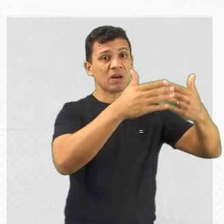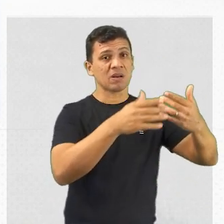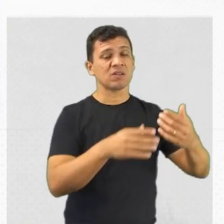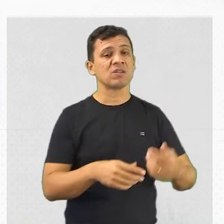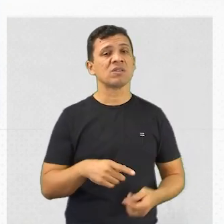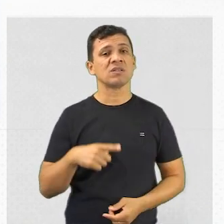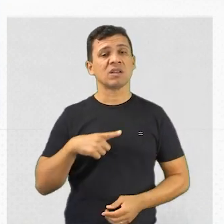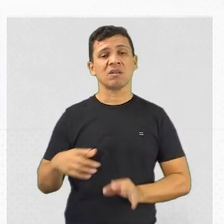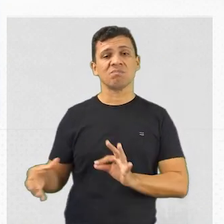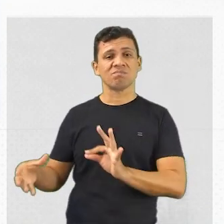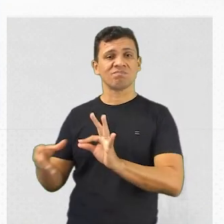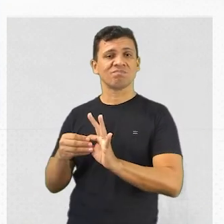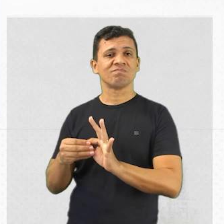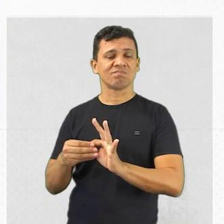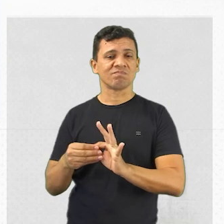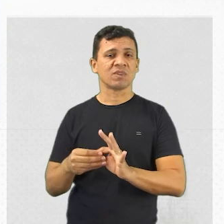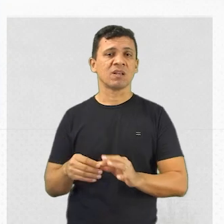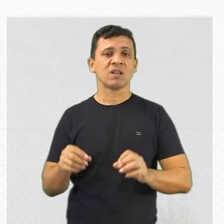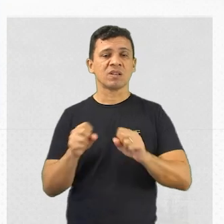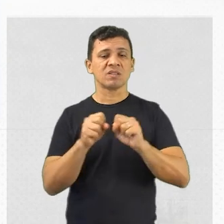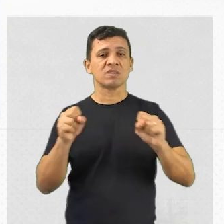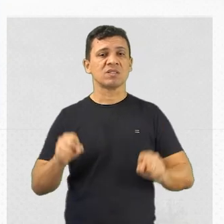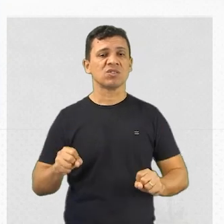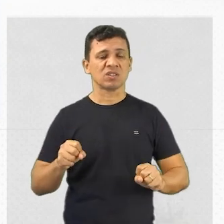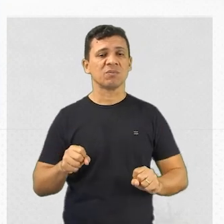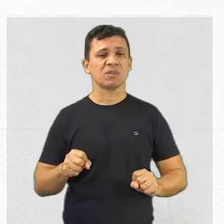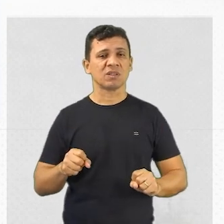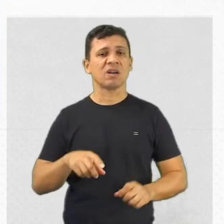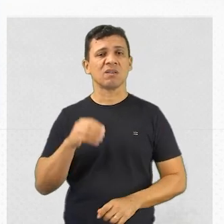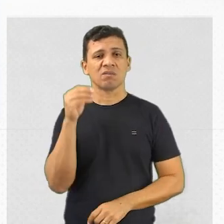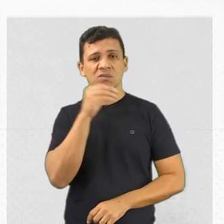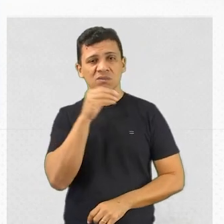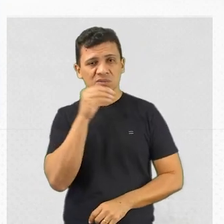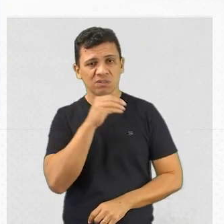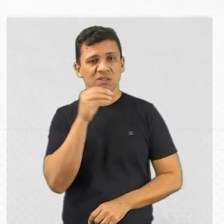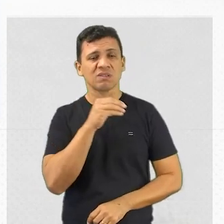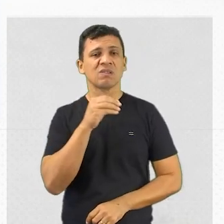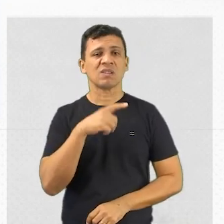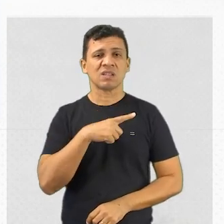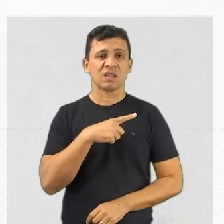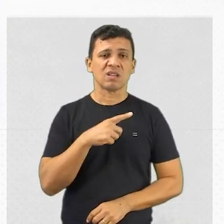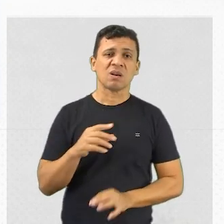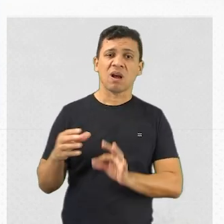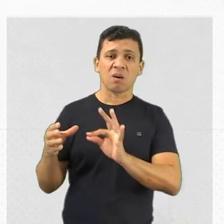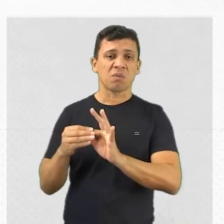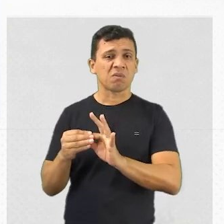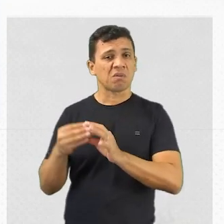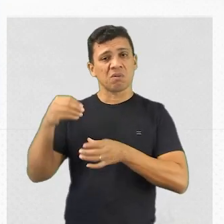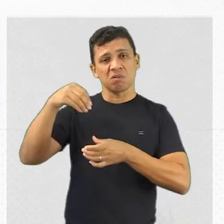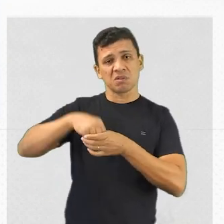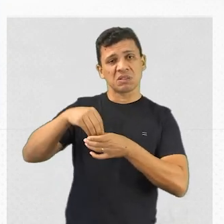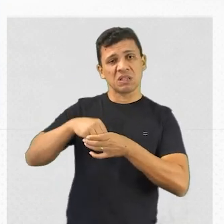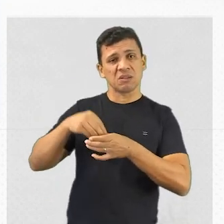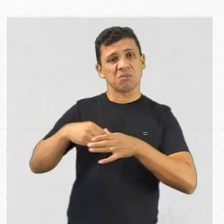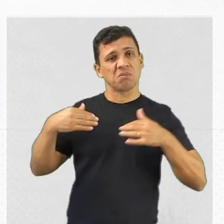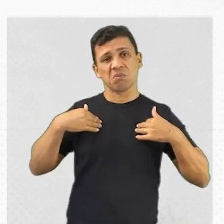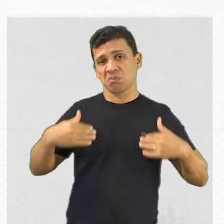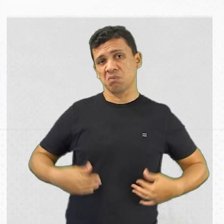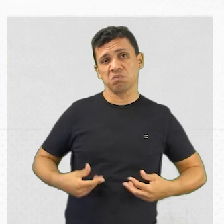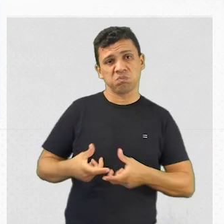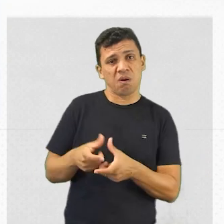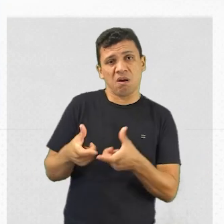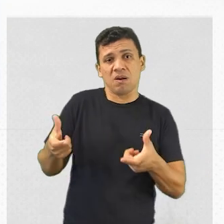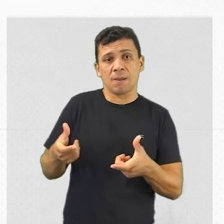do HIV, né, quando o sistema imunológico está gravemente comprometido. Então, antigamente, né, quando começaram